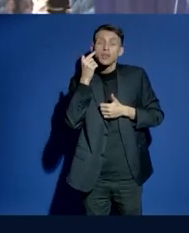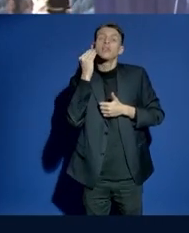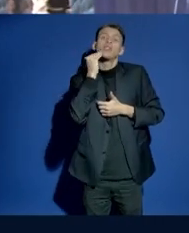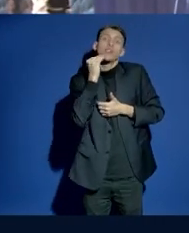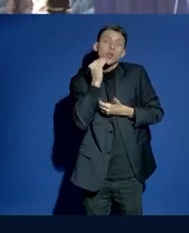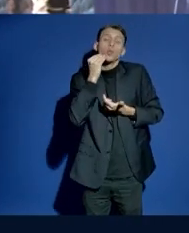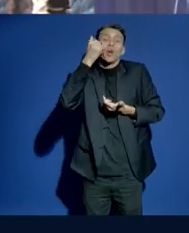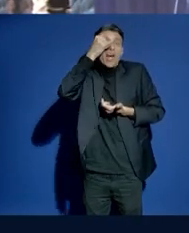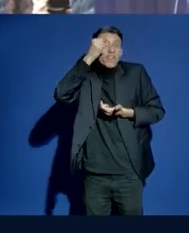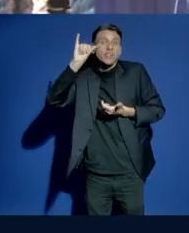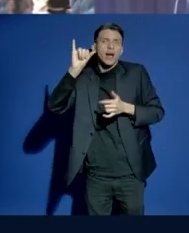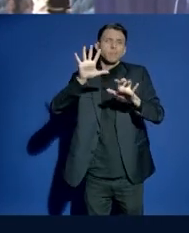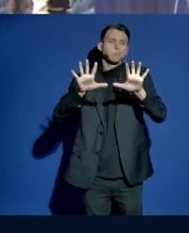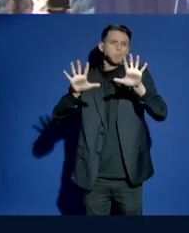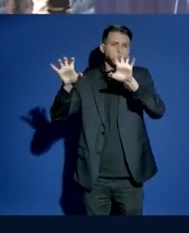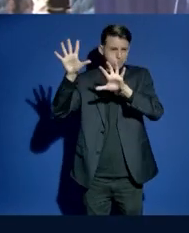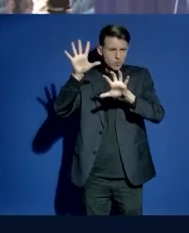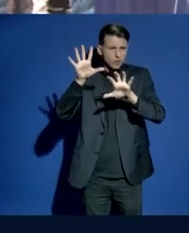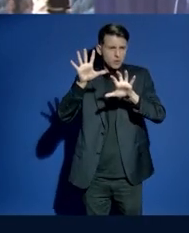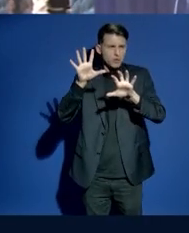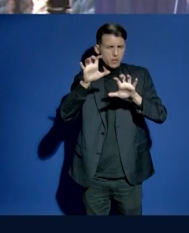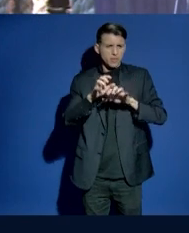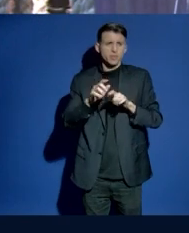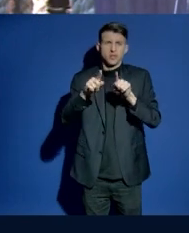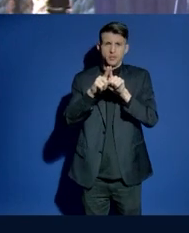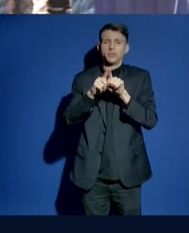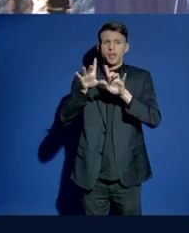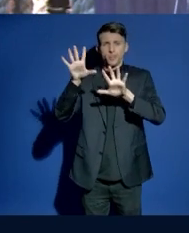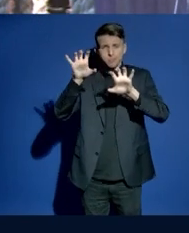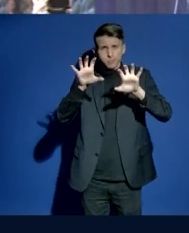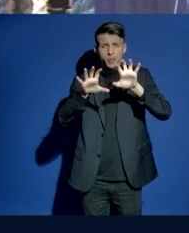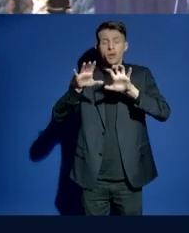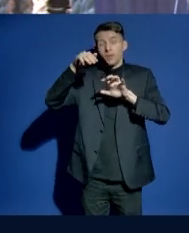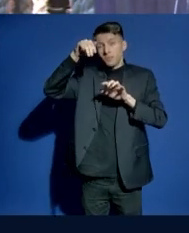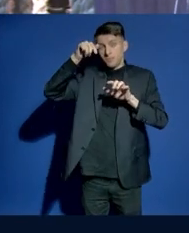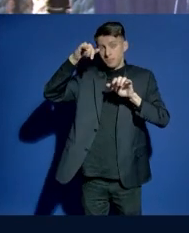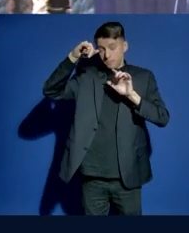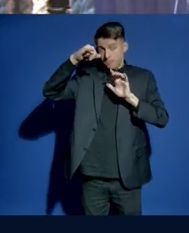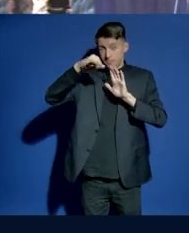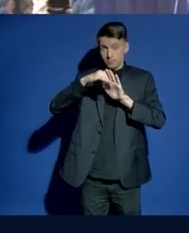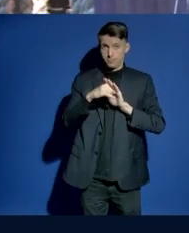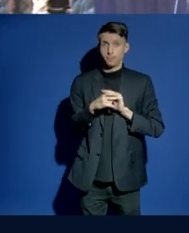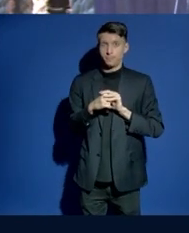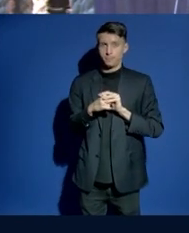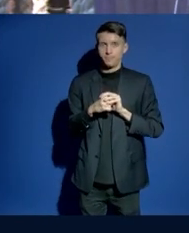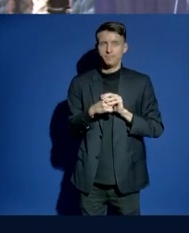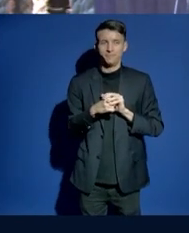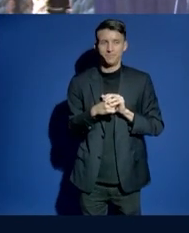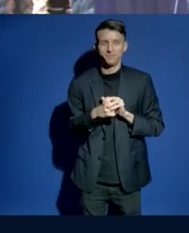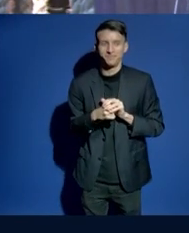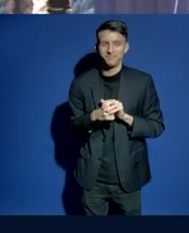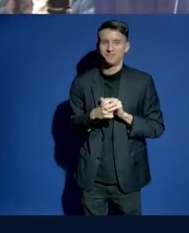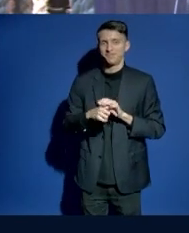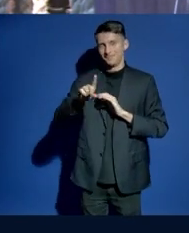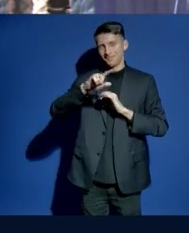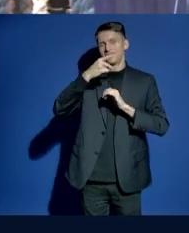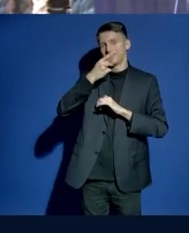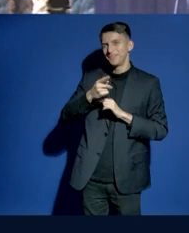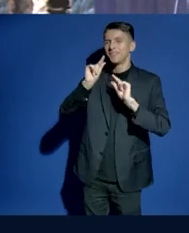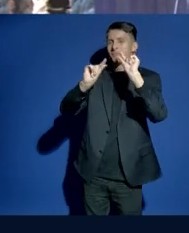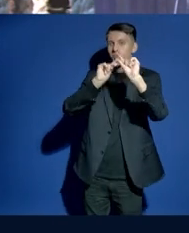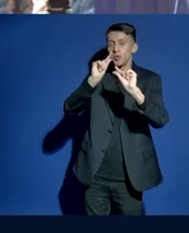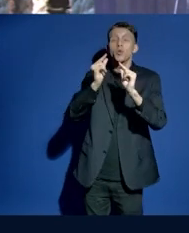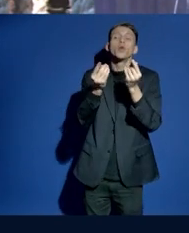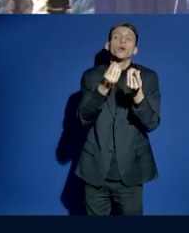essa demanda ela não tá no mesmo patamar que em outras regiões do mundo né Marcelo falando um pouco com você e indo para esse assunto